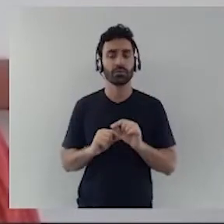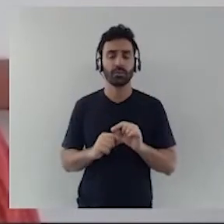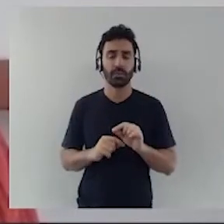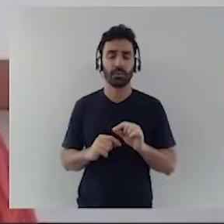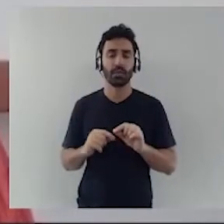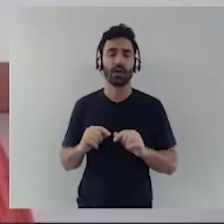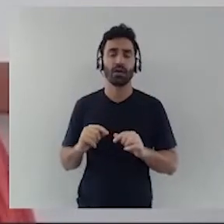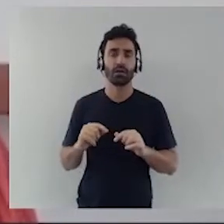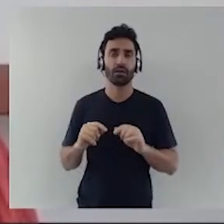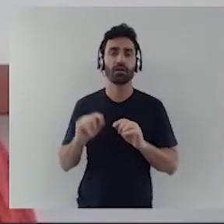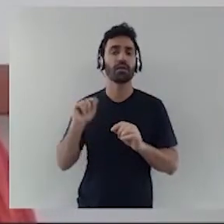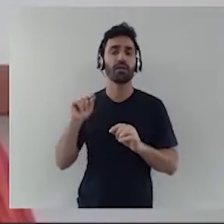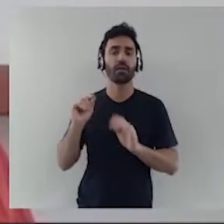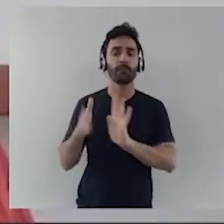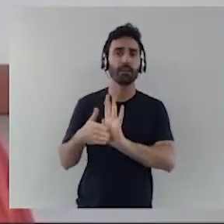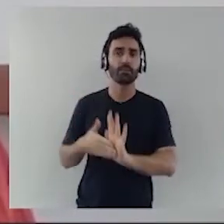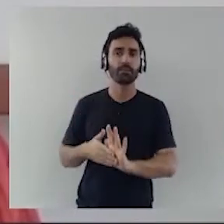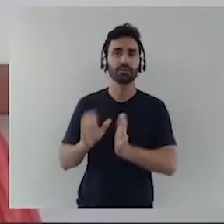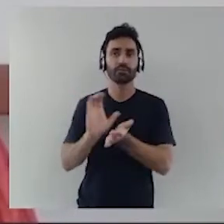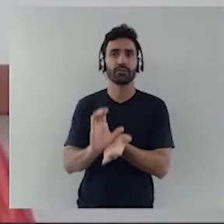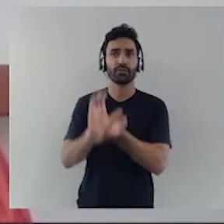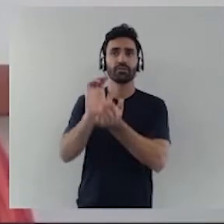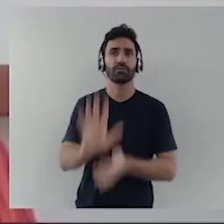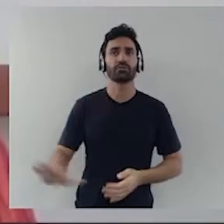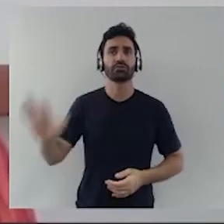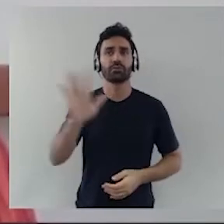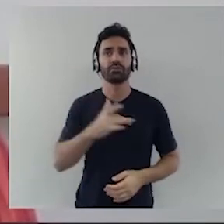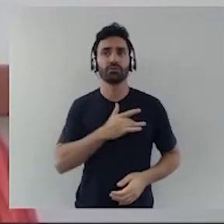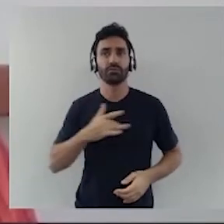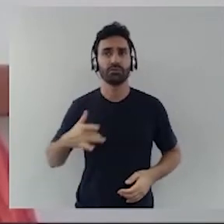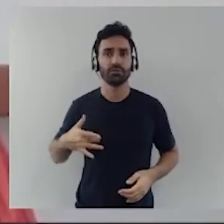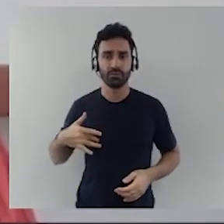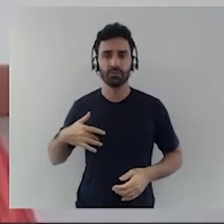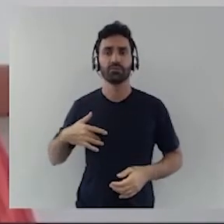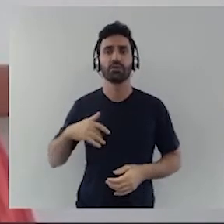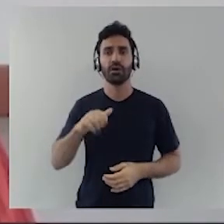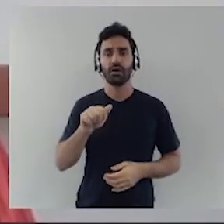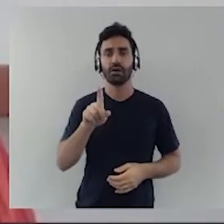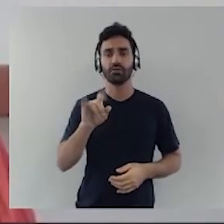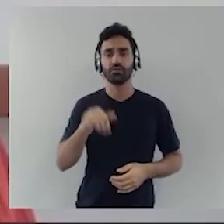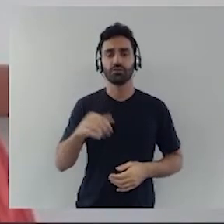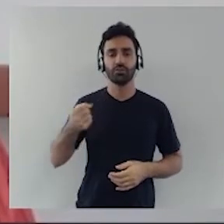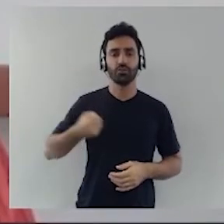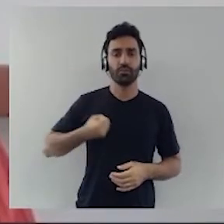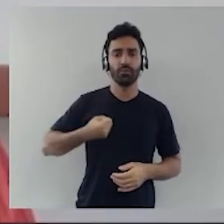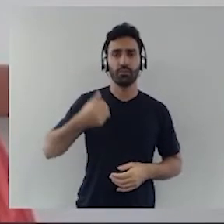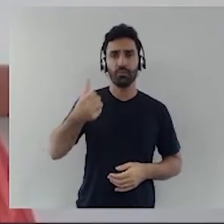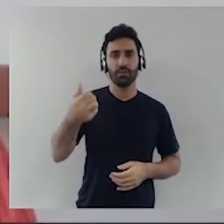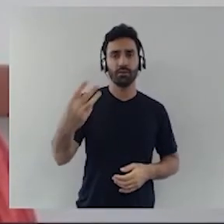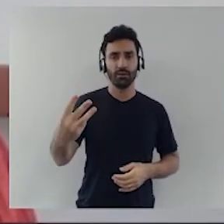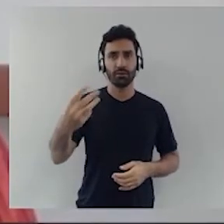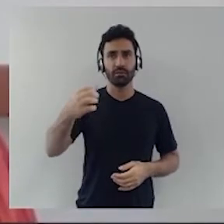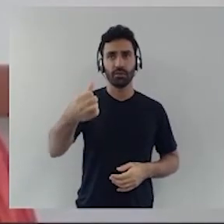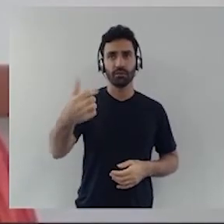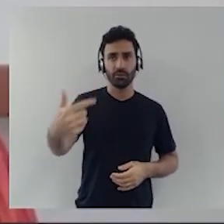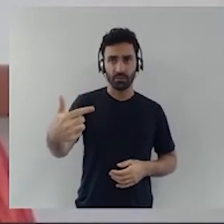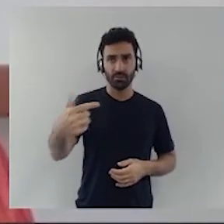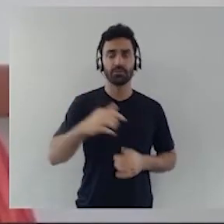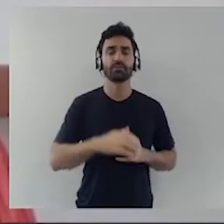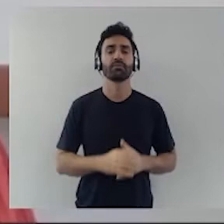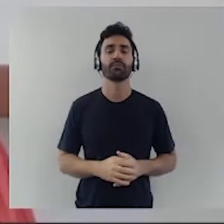pela confederação nacional de saúde é ação direta de inconstitucionalidade nº 63 62